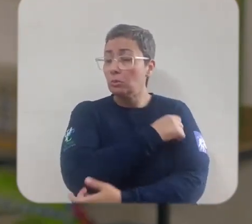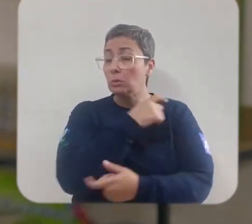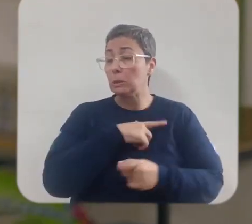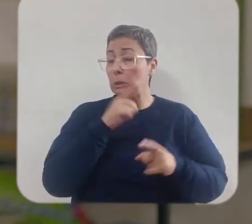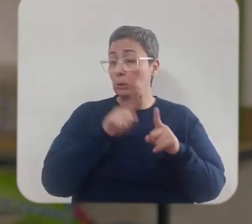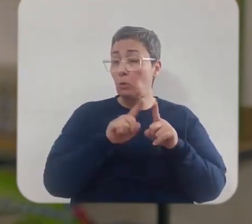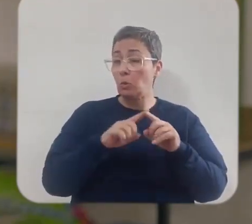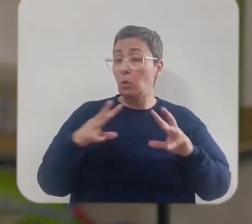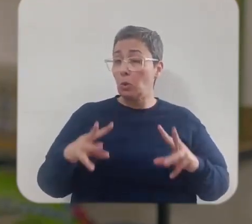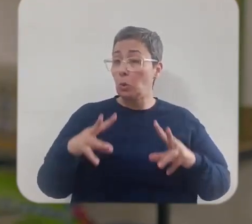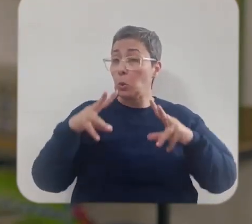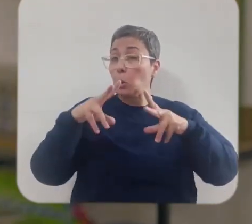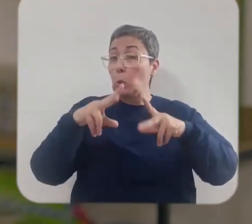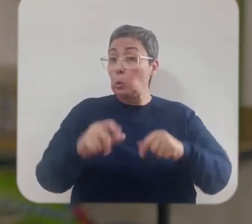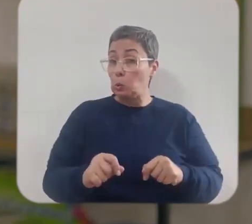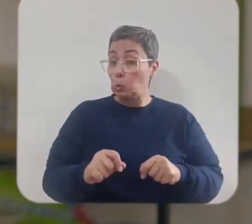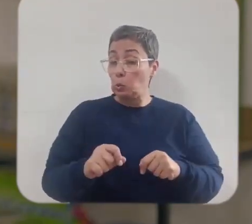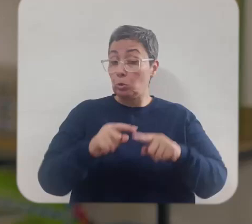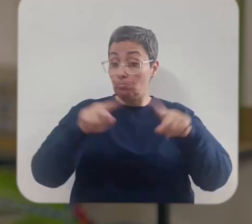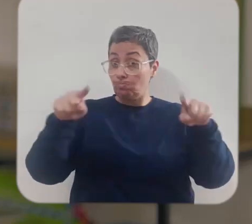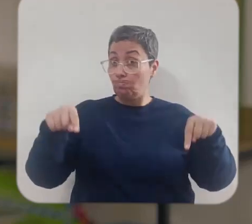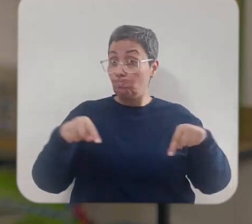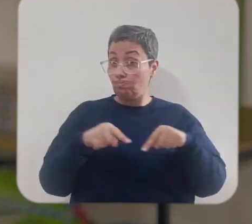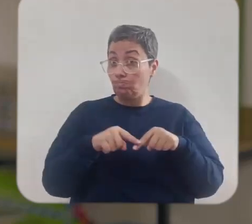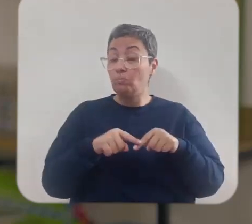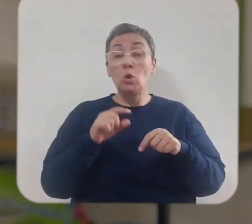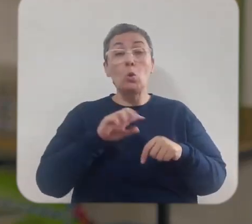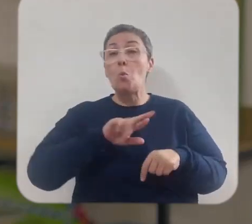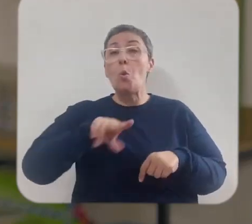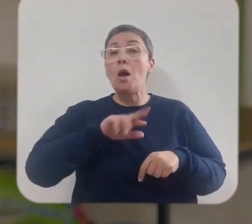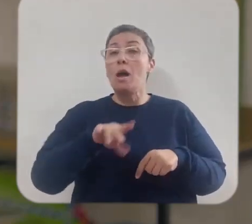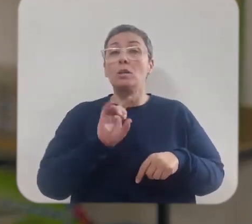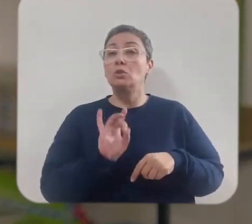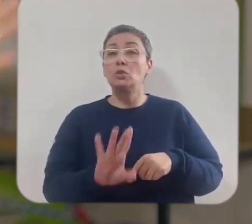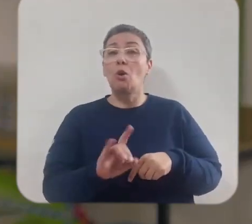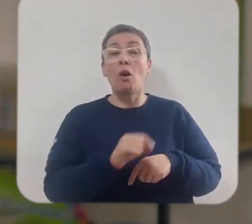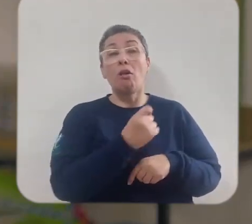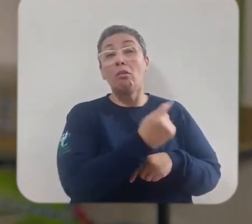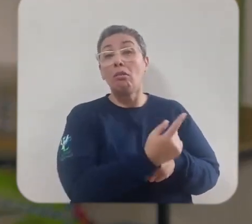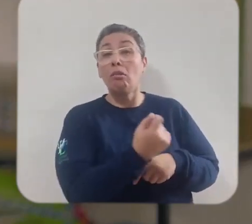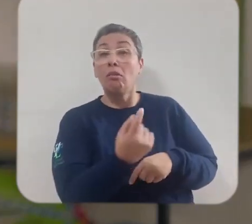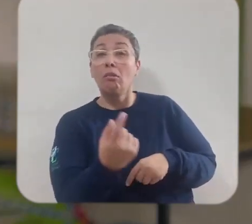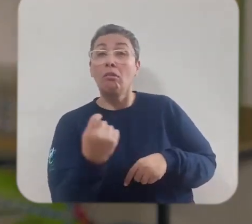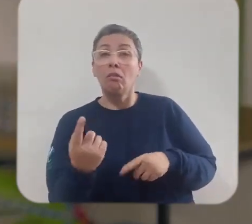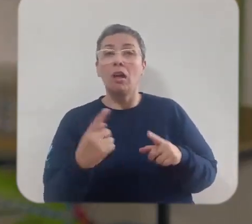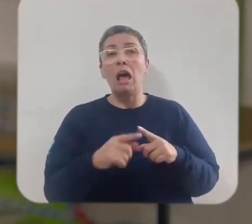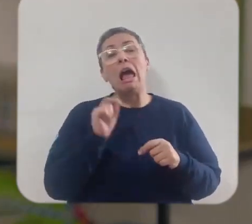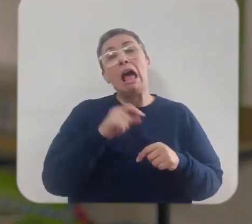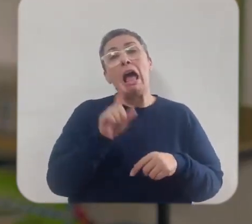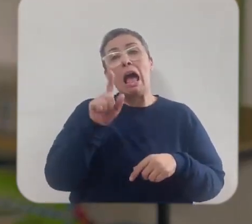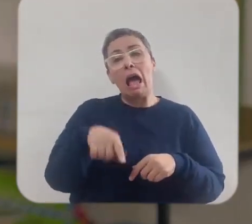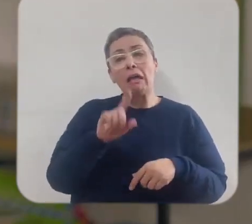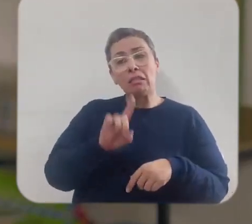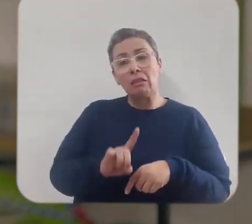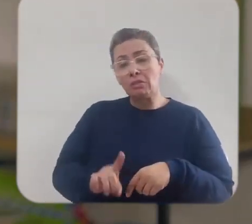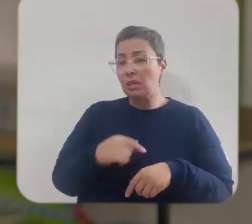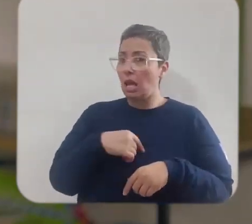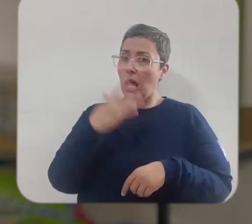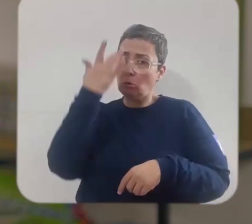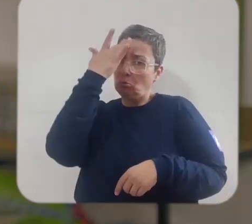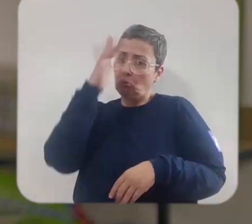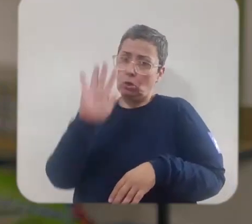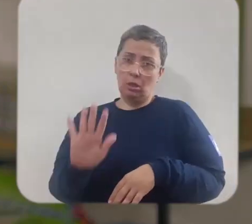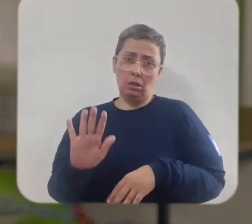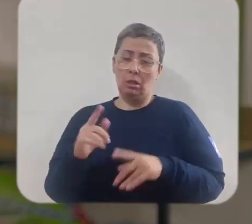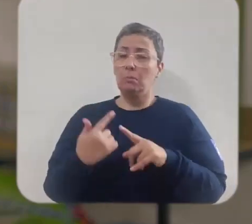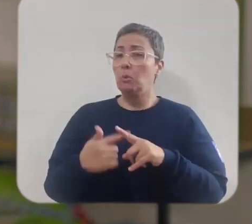educandos, eu estou falando de todos os educandos da sala, né? Não são só apenas de alguns, daqueles com deficiência